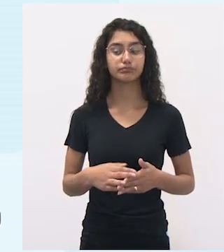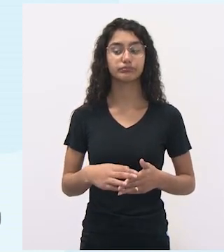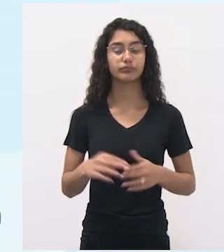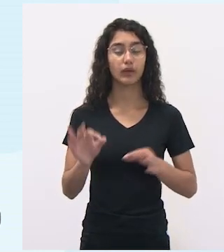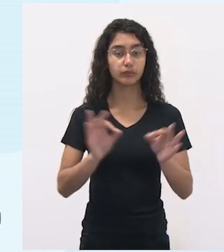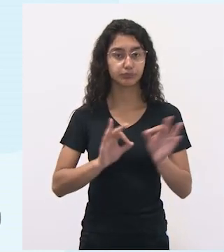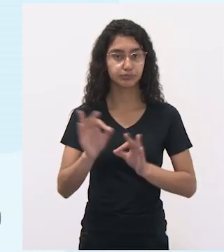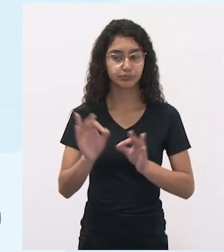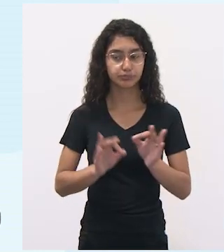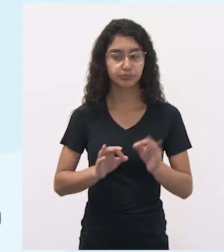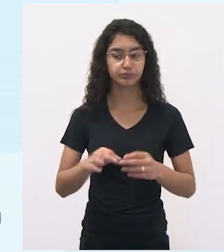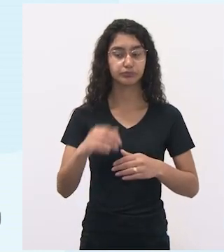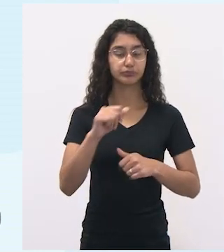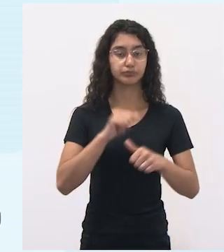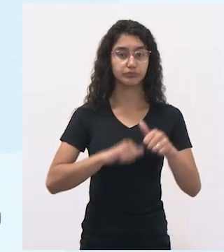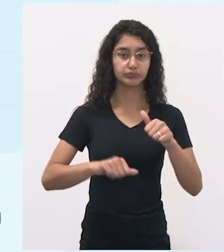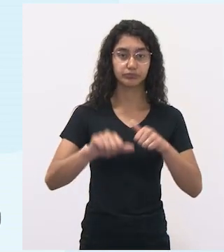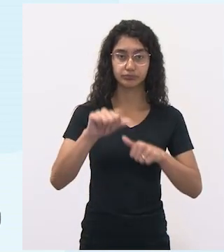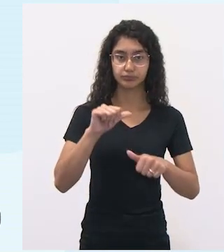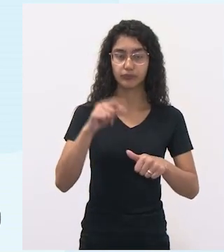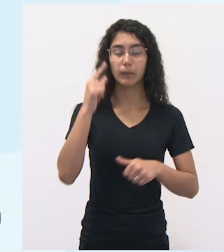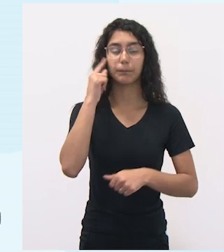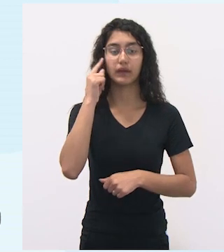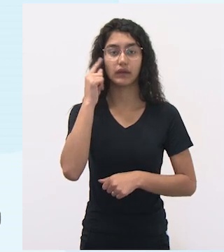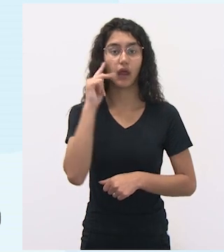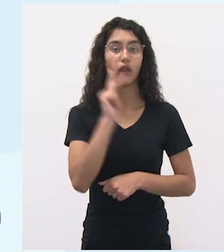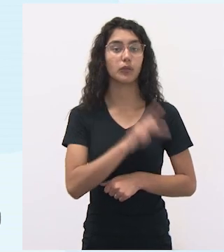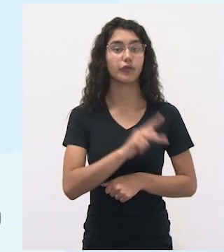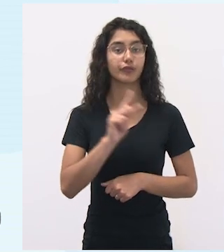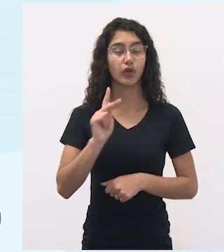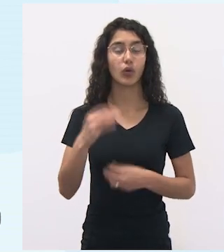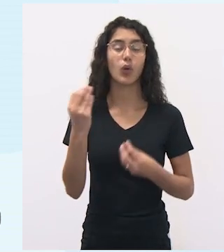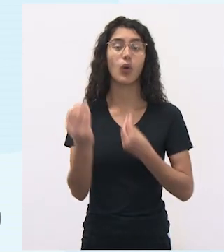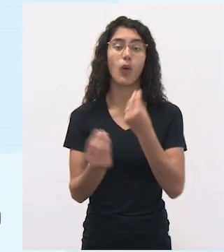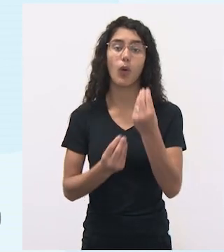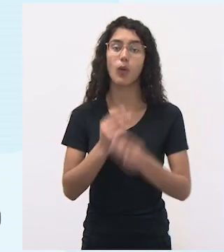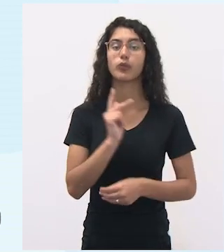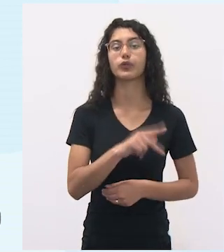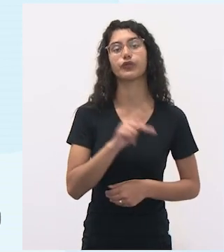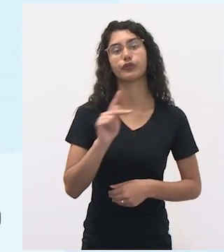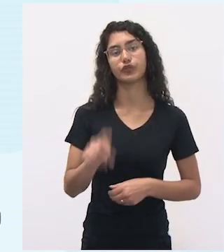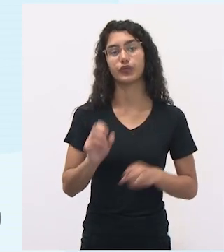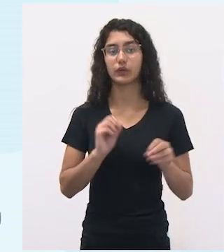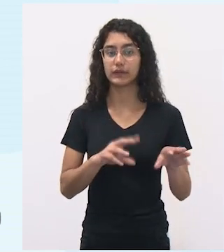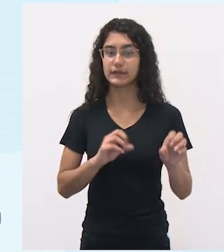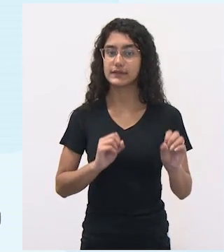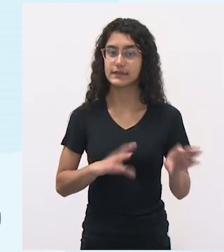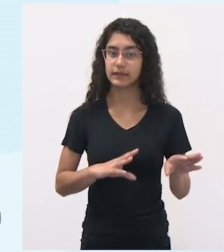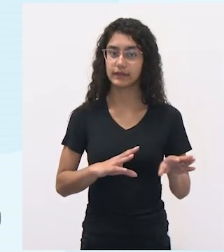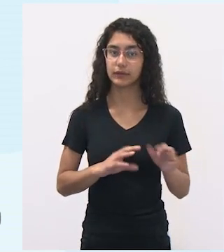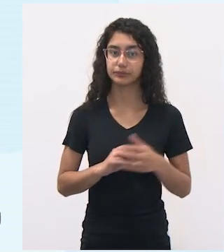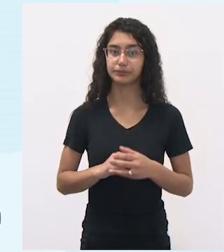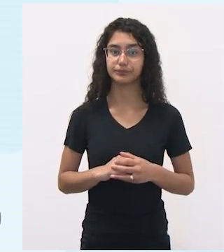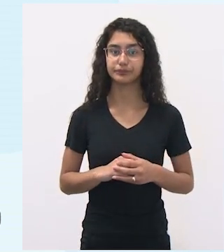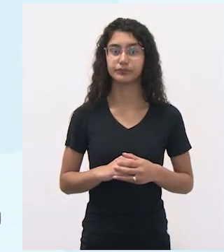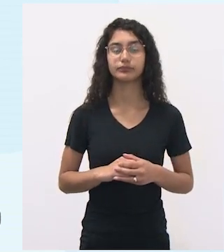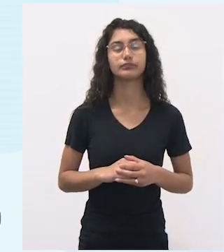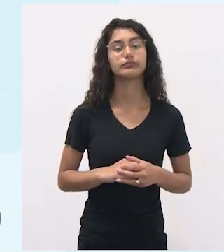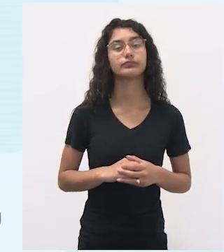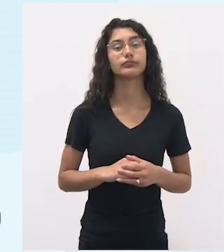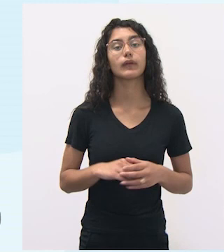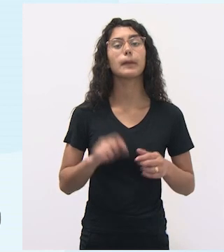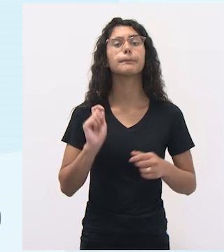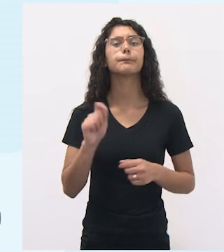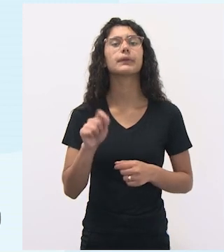foi pensada para o professor. Como o professor ensina? O que o professor ensina? Como o professor ensina?